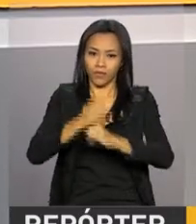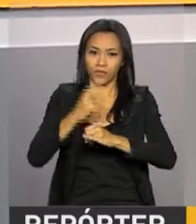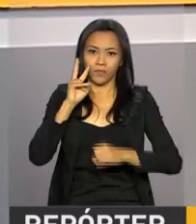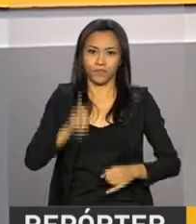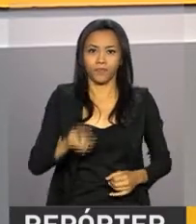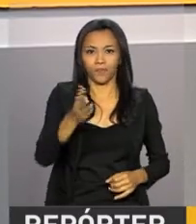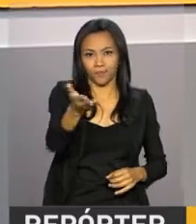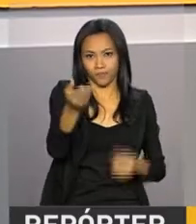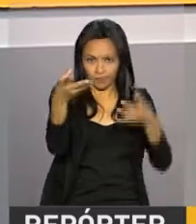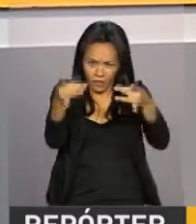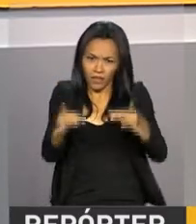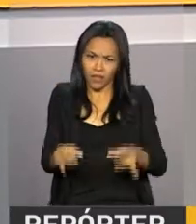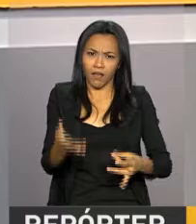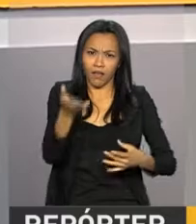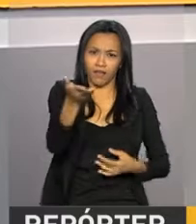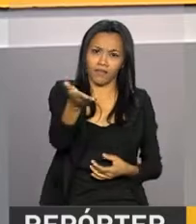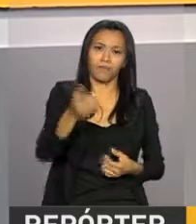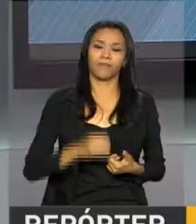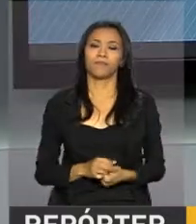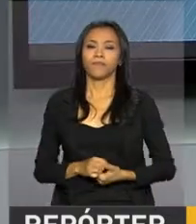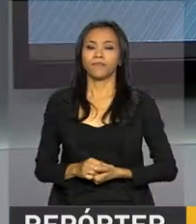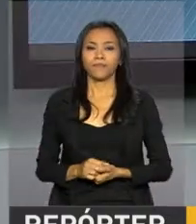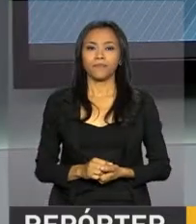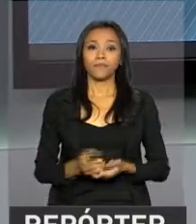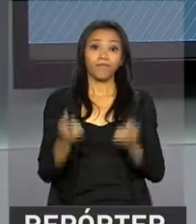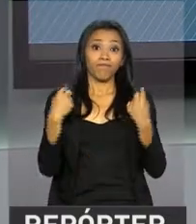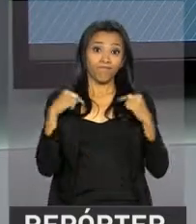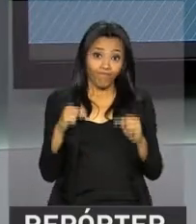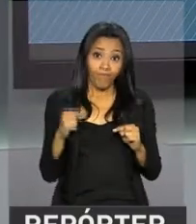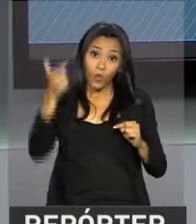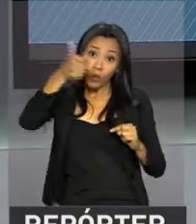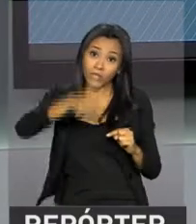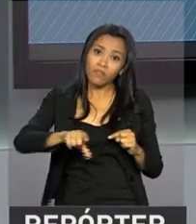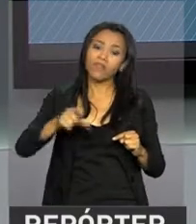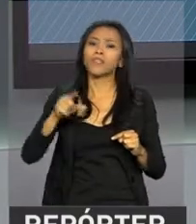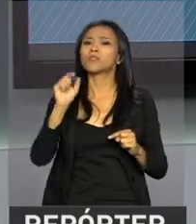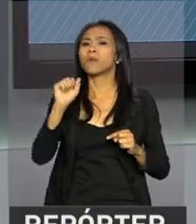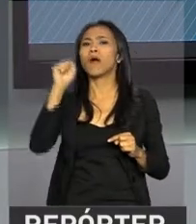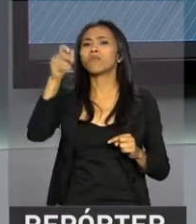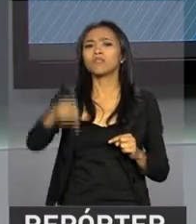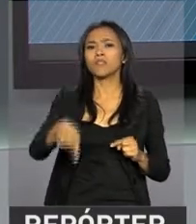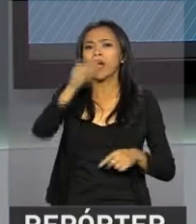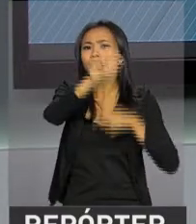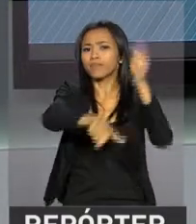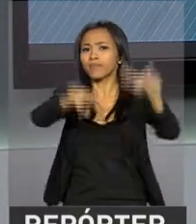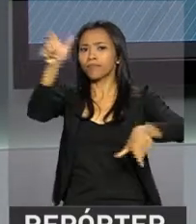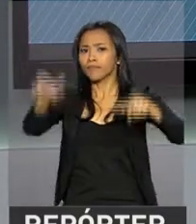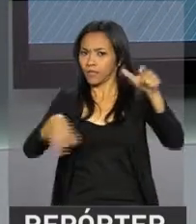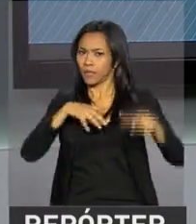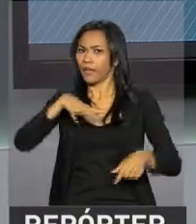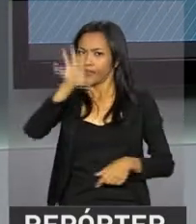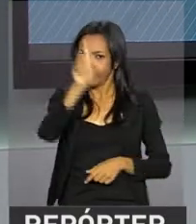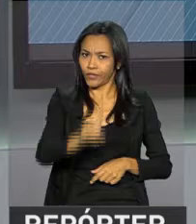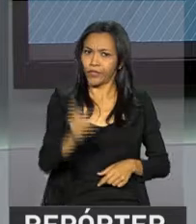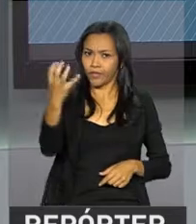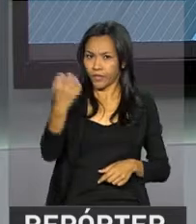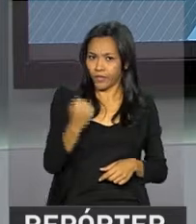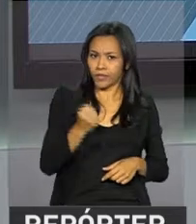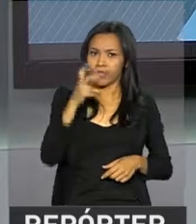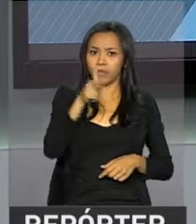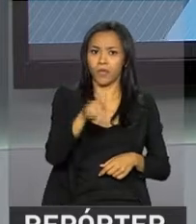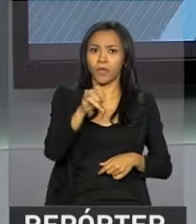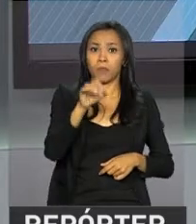mds.gov.br barra progredir e retomando aquela matéria sobre os aposentados que têm direito a receber os recursos